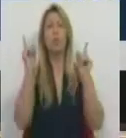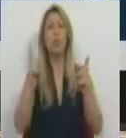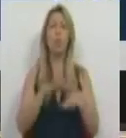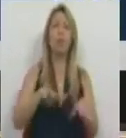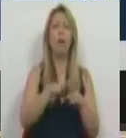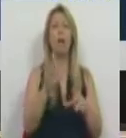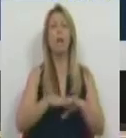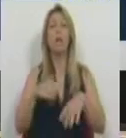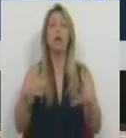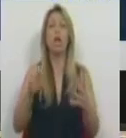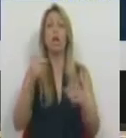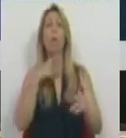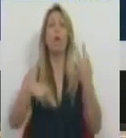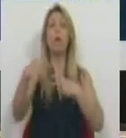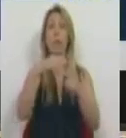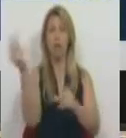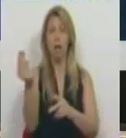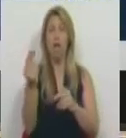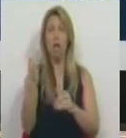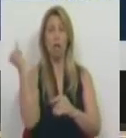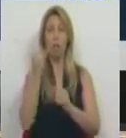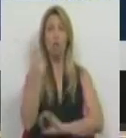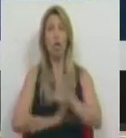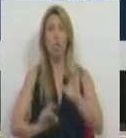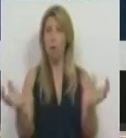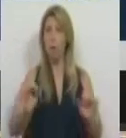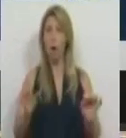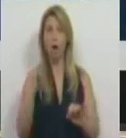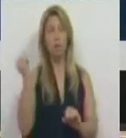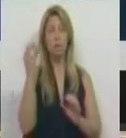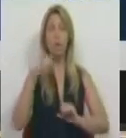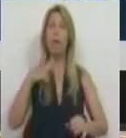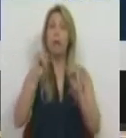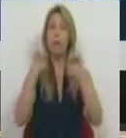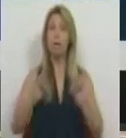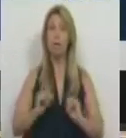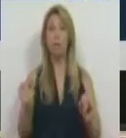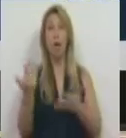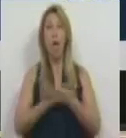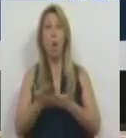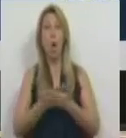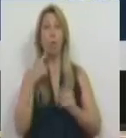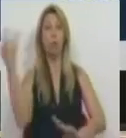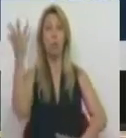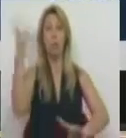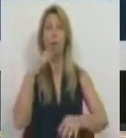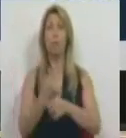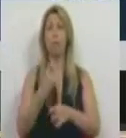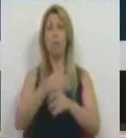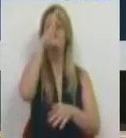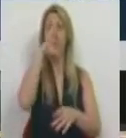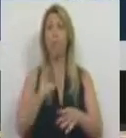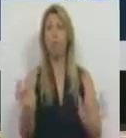das instituições europeias. Não há instituição internacional, economista de referência ou mesmo governo, pelo